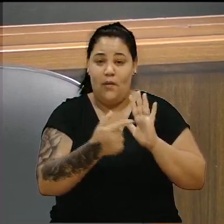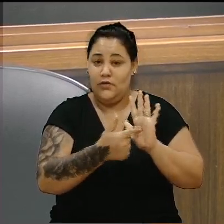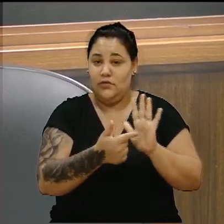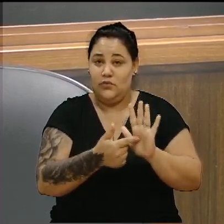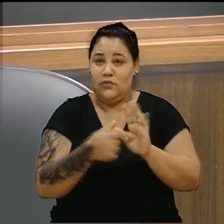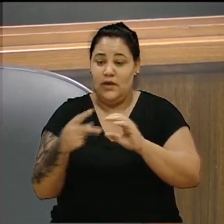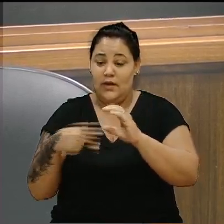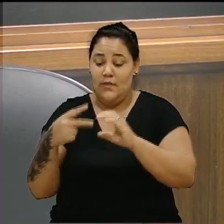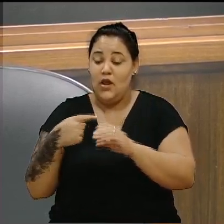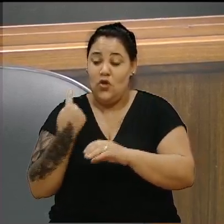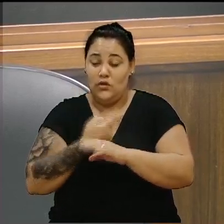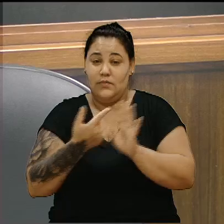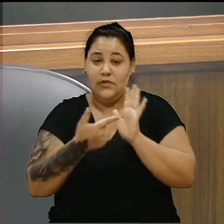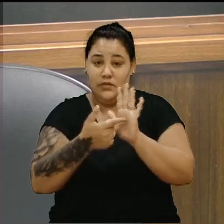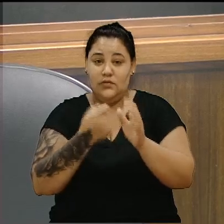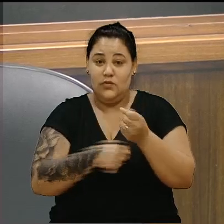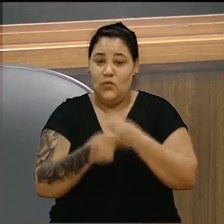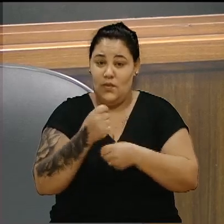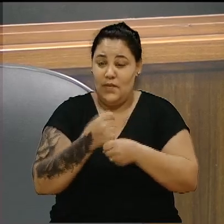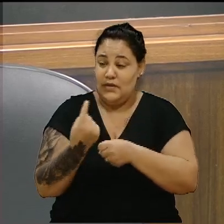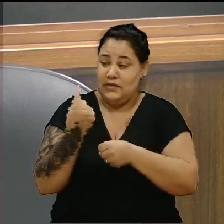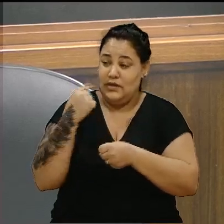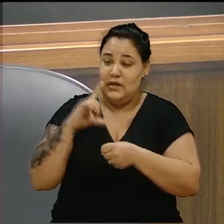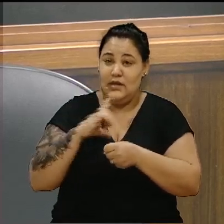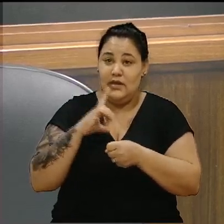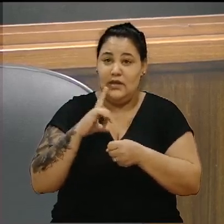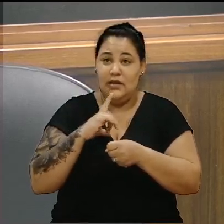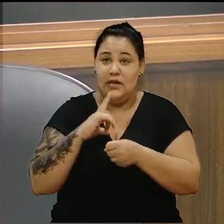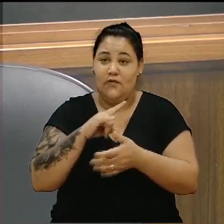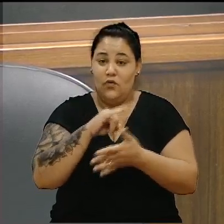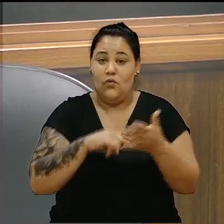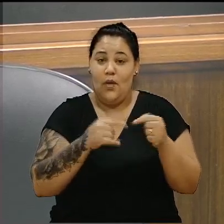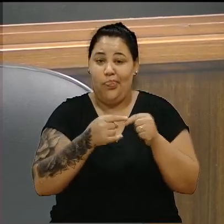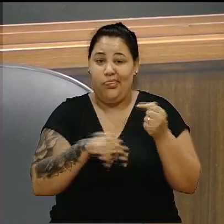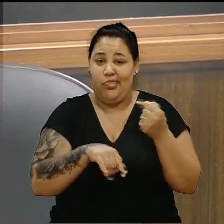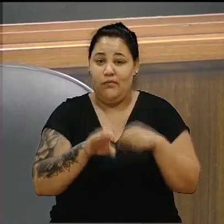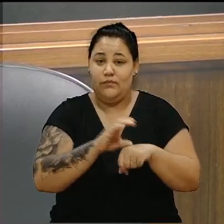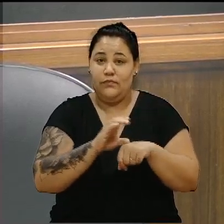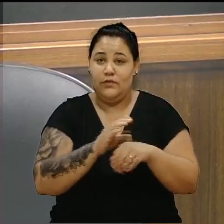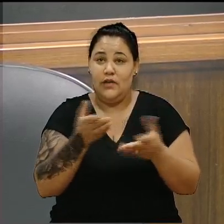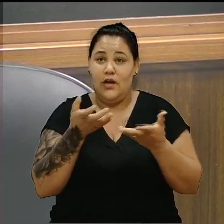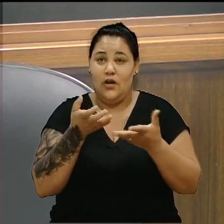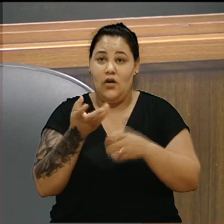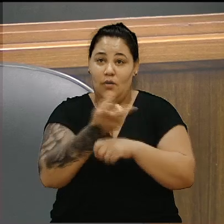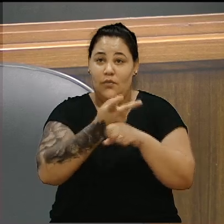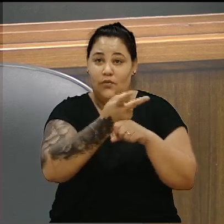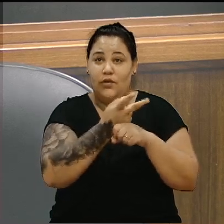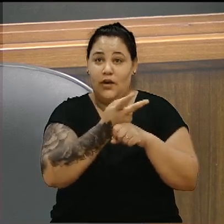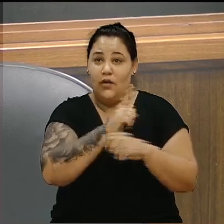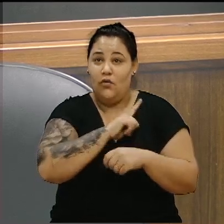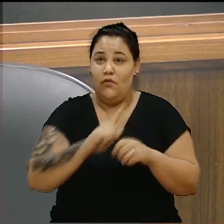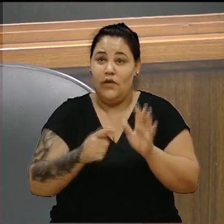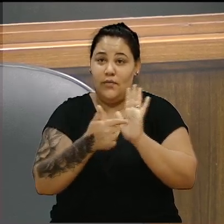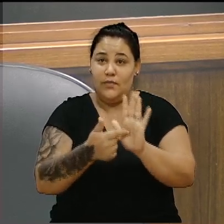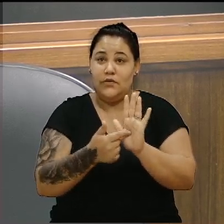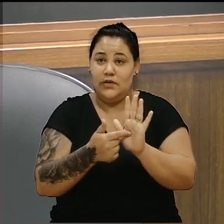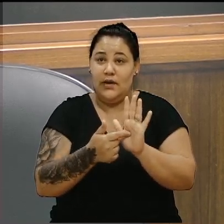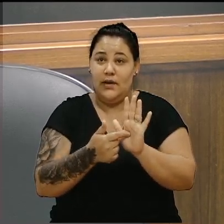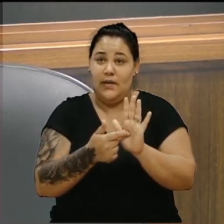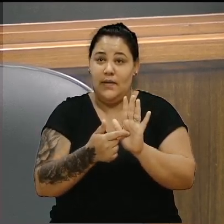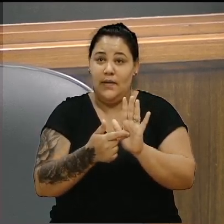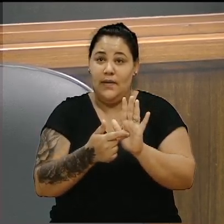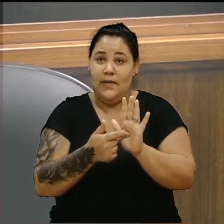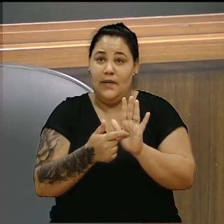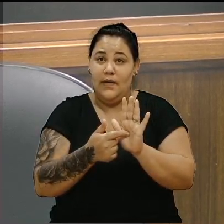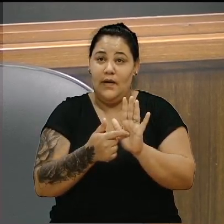gente apresentou no passado, teve o parecer de inconstitucionalidade e agora quer procurar o governo para apresentar para eles, conjuntamente com a